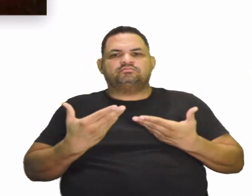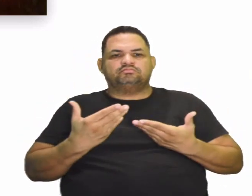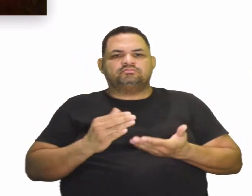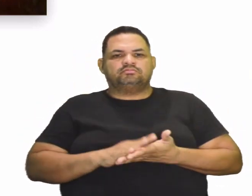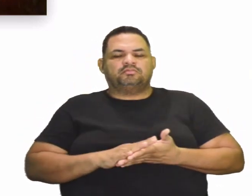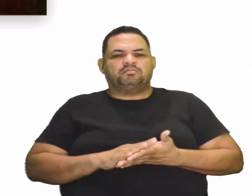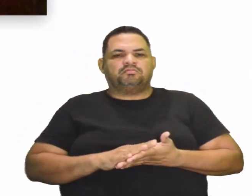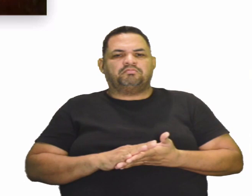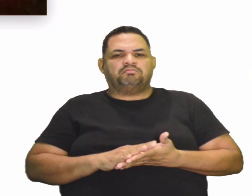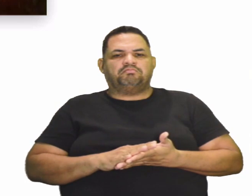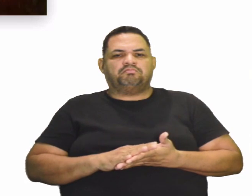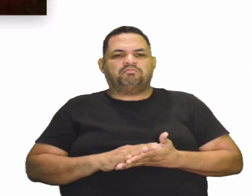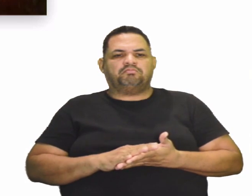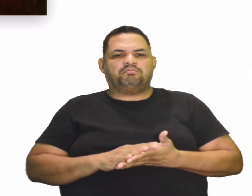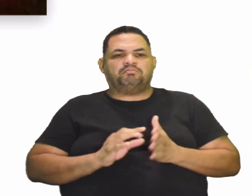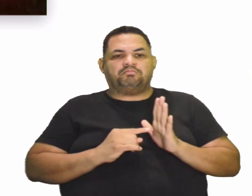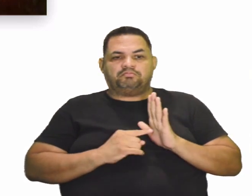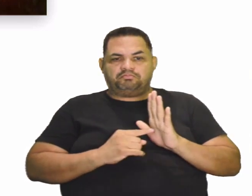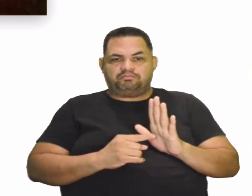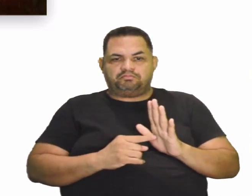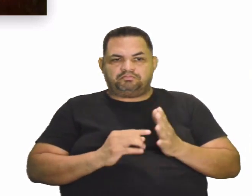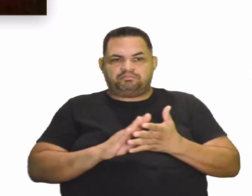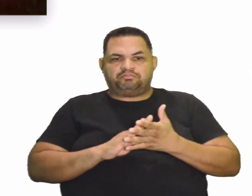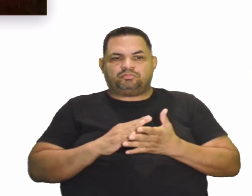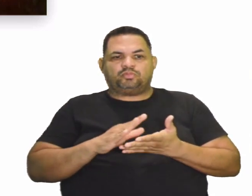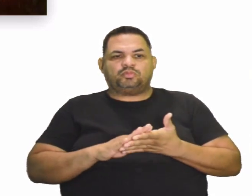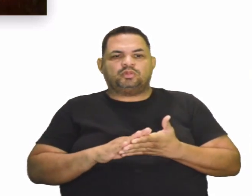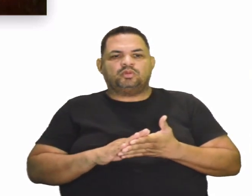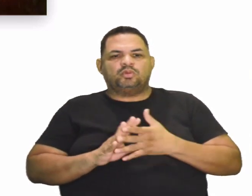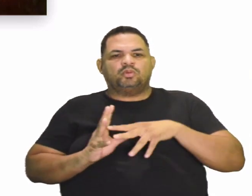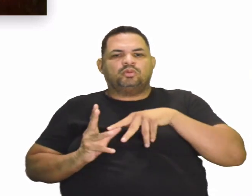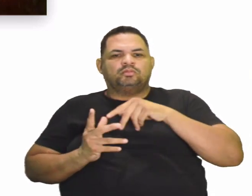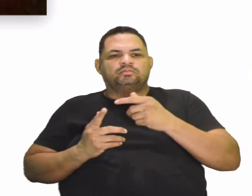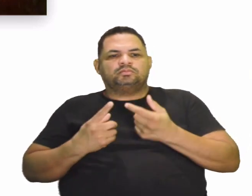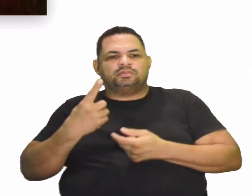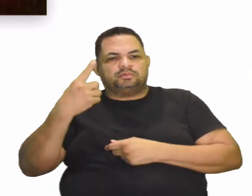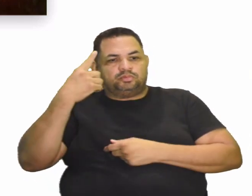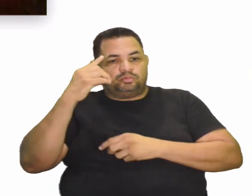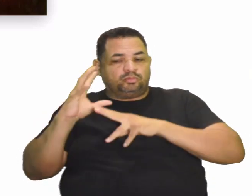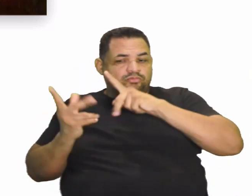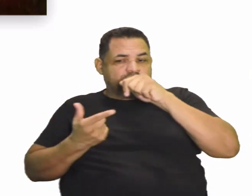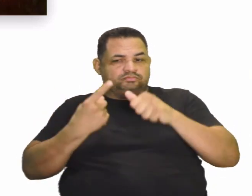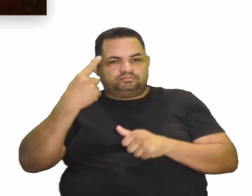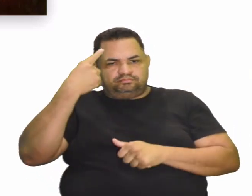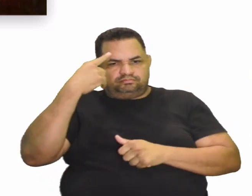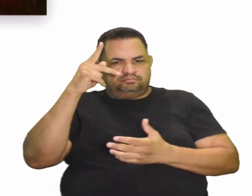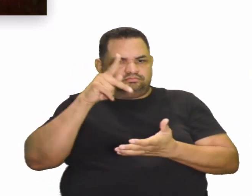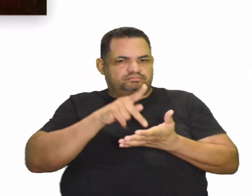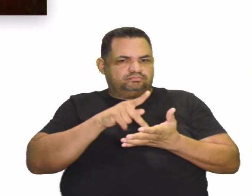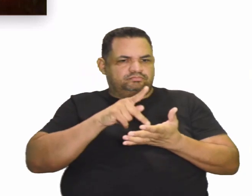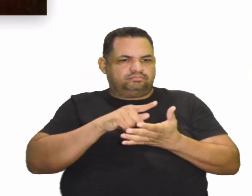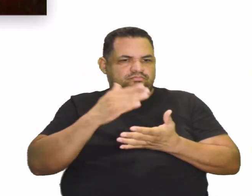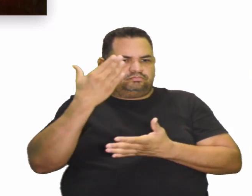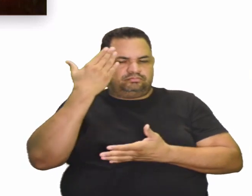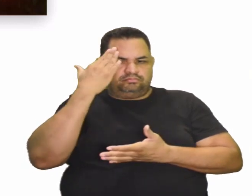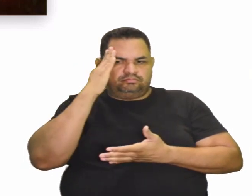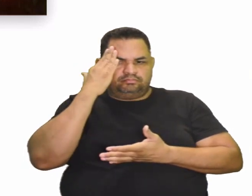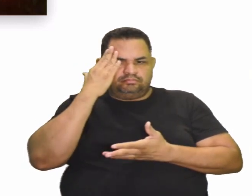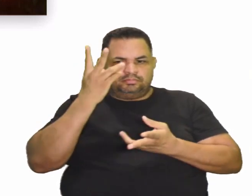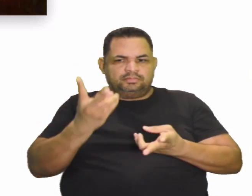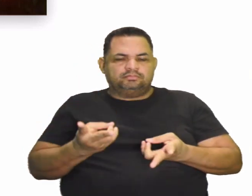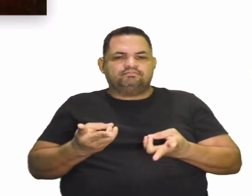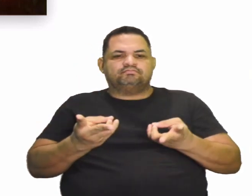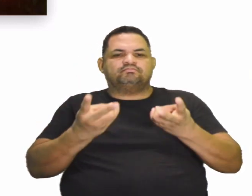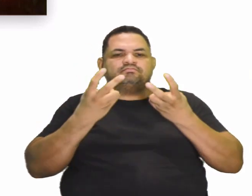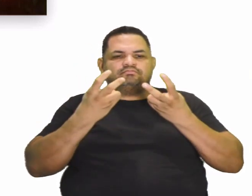da Vinci, 1500. O mundo, então, é pensado como uma realidade a ser compreendida cientificamente, não